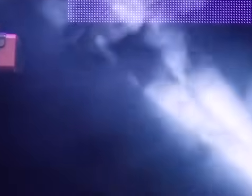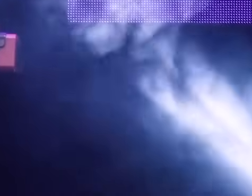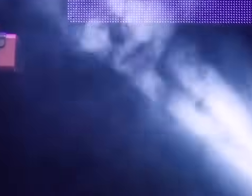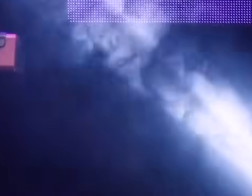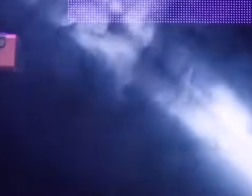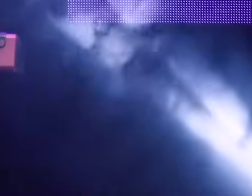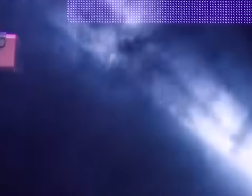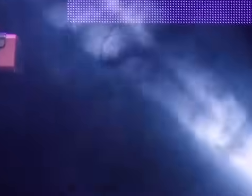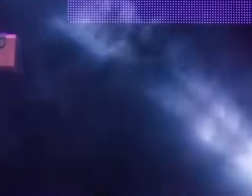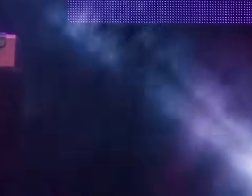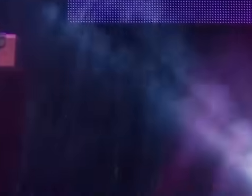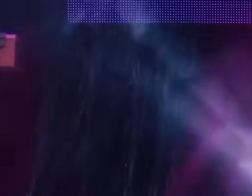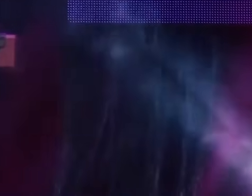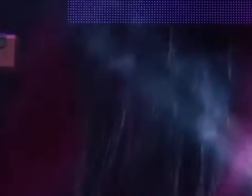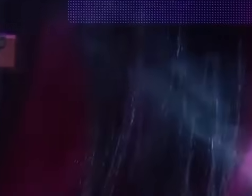nós possamos ser